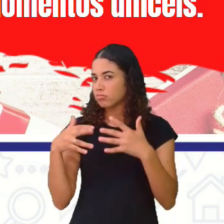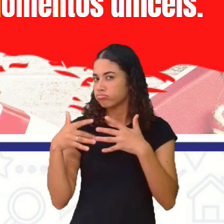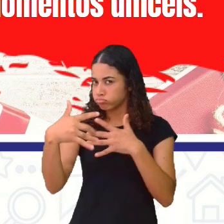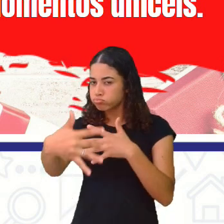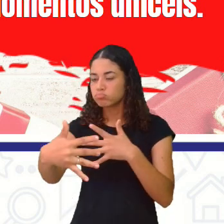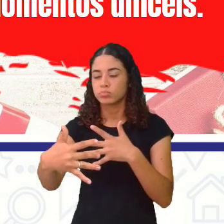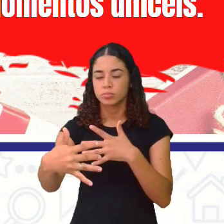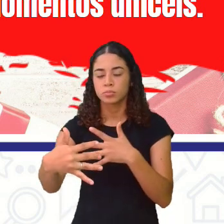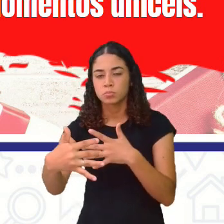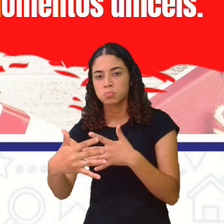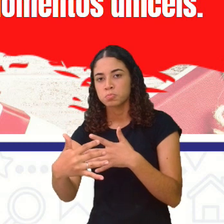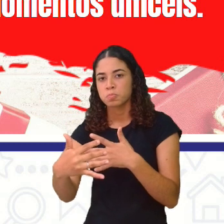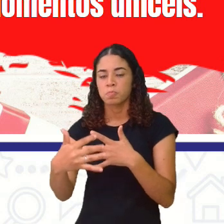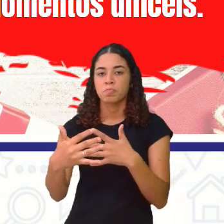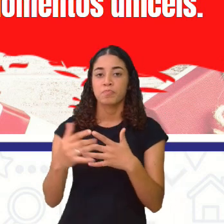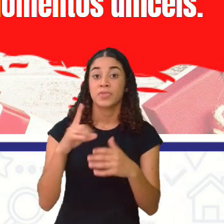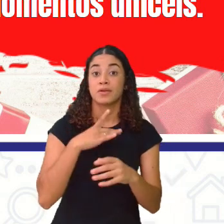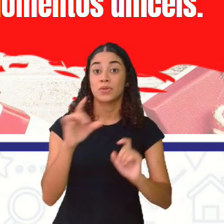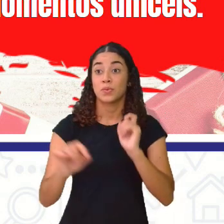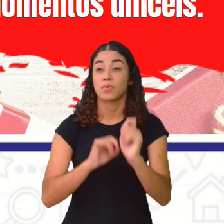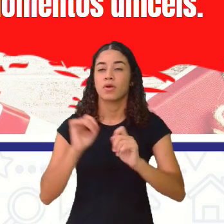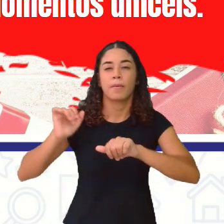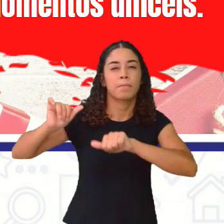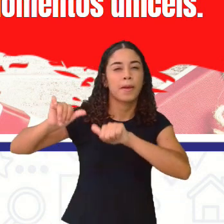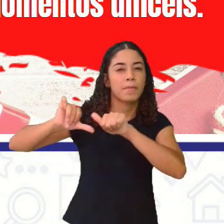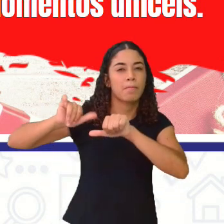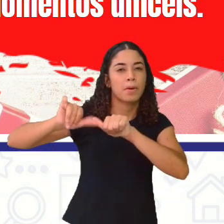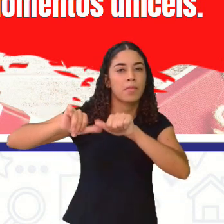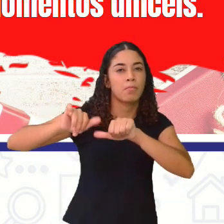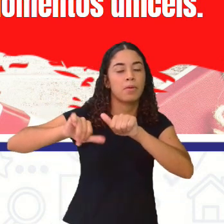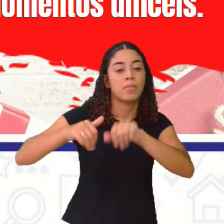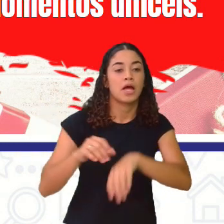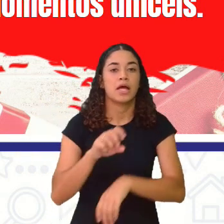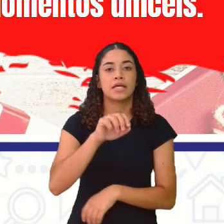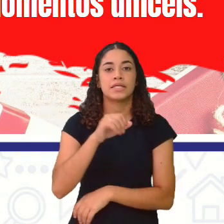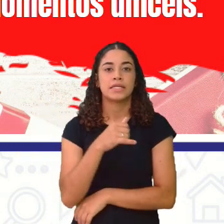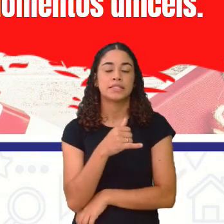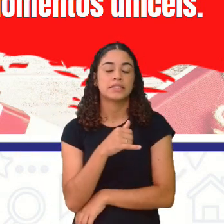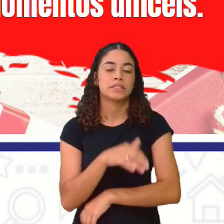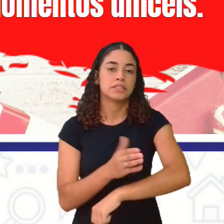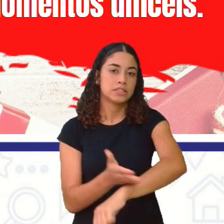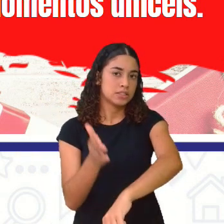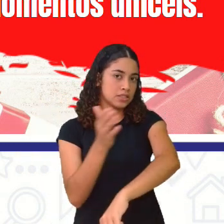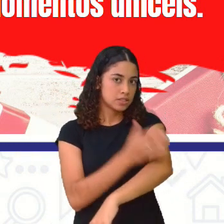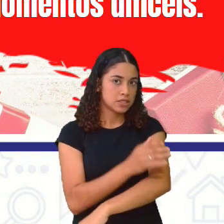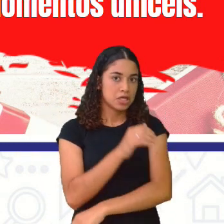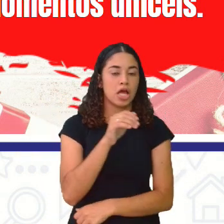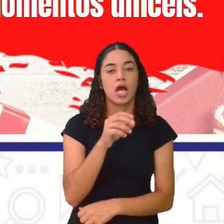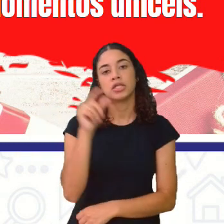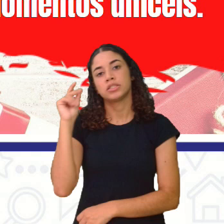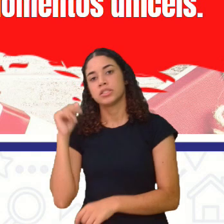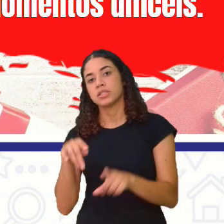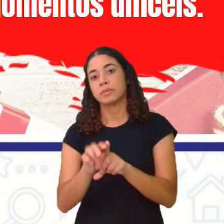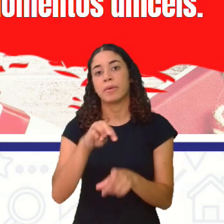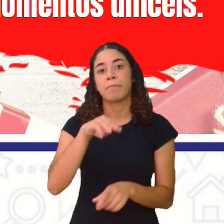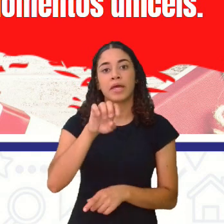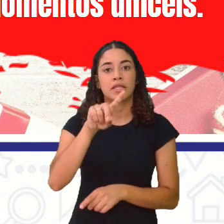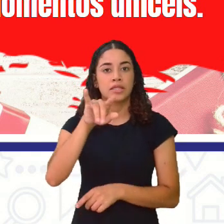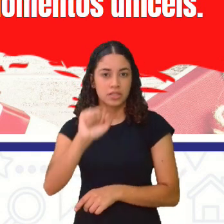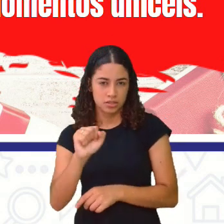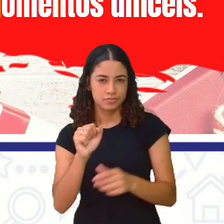né? Quando a gente vai ter ali a transição da Idade Antiga para a Idade Média, então ele